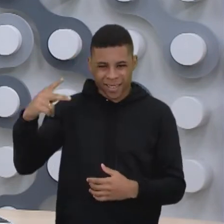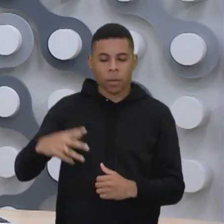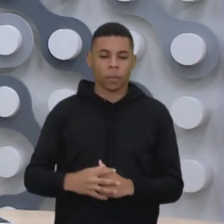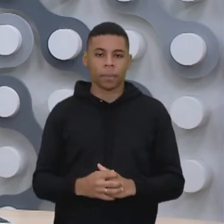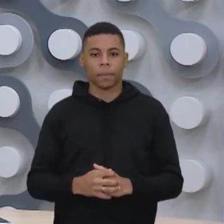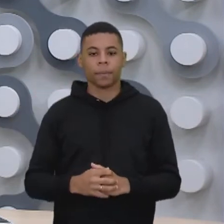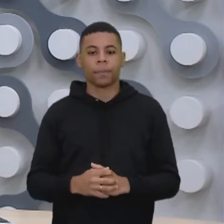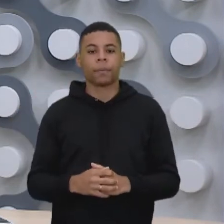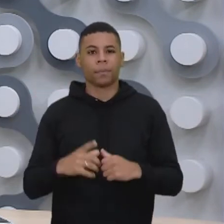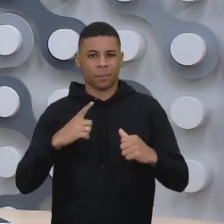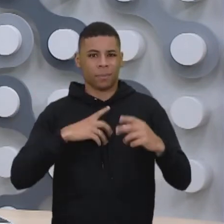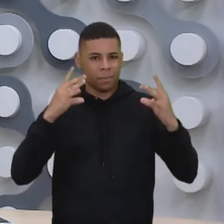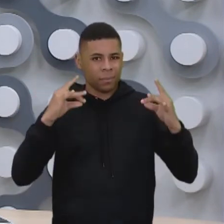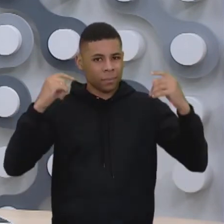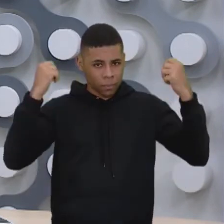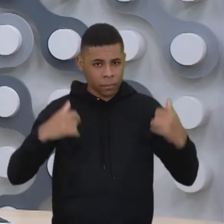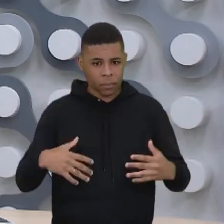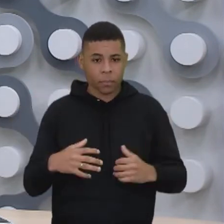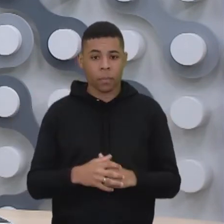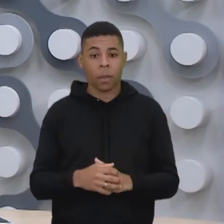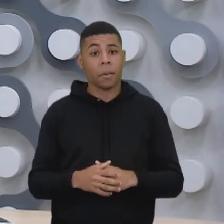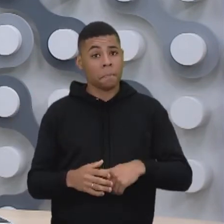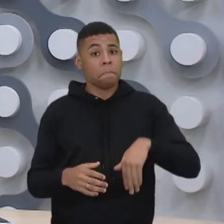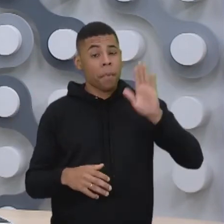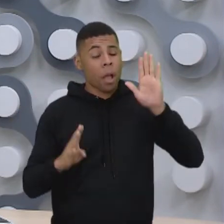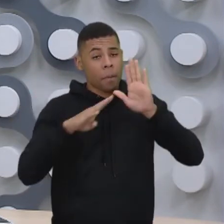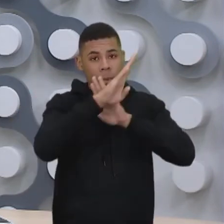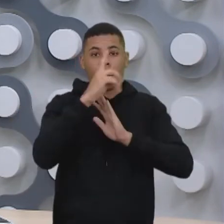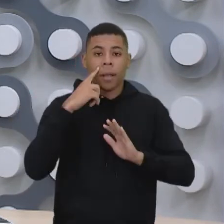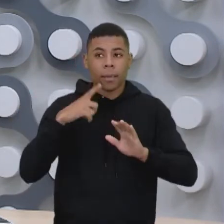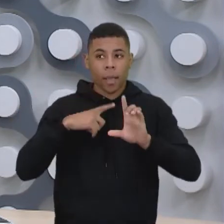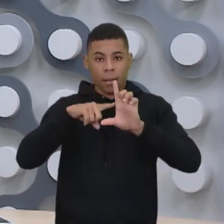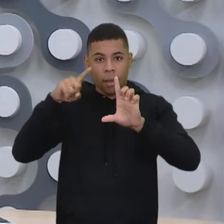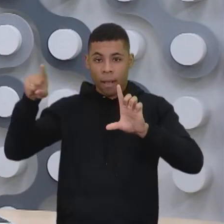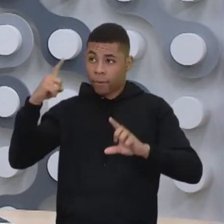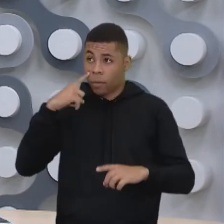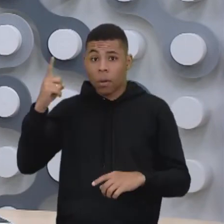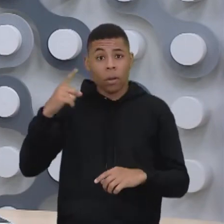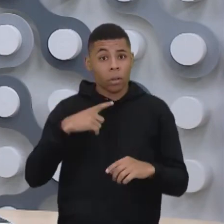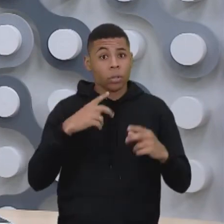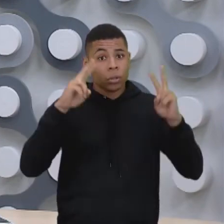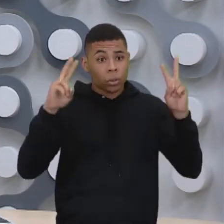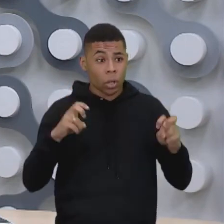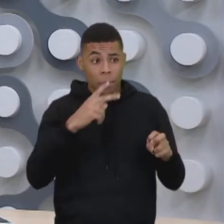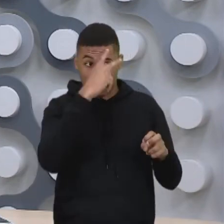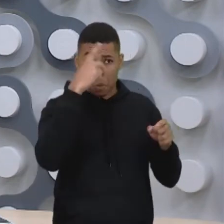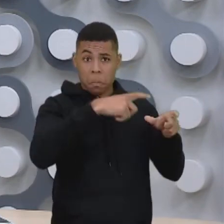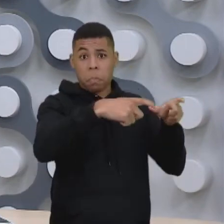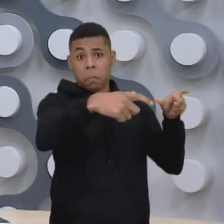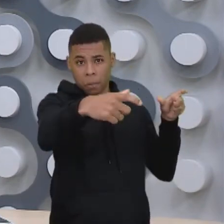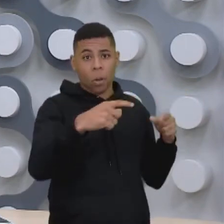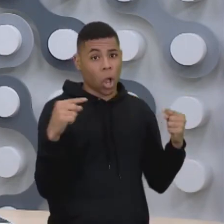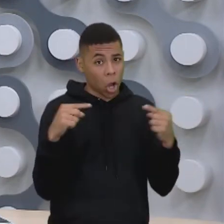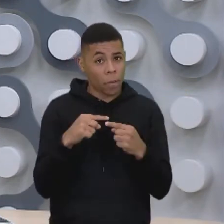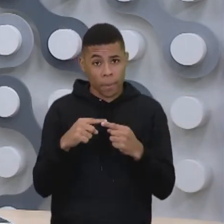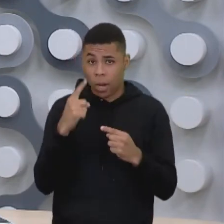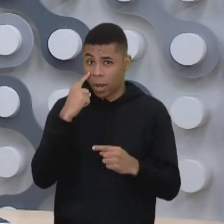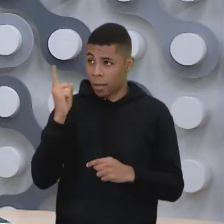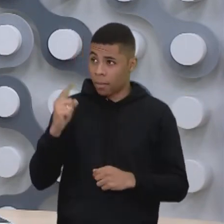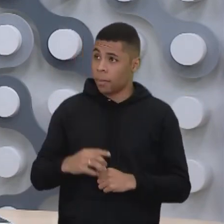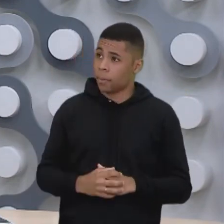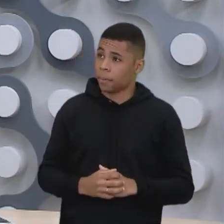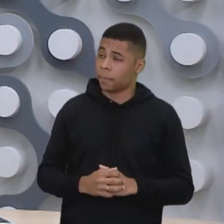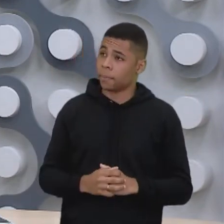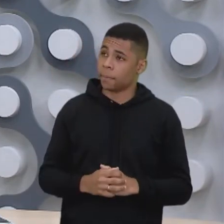é descritiva, né, do aumento. E a gente vai ver aqui um gráfico, né, e a população aumentando nesta relação, né. Pode colocar